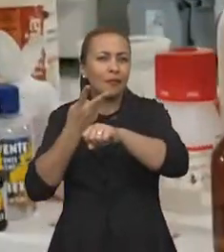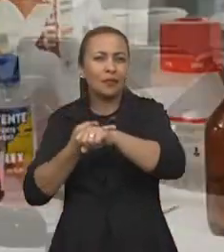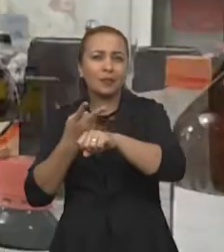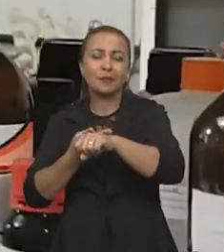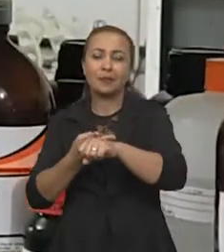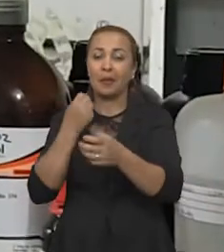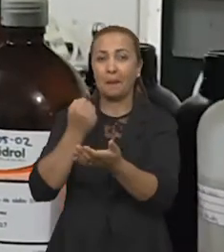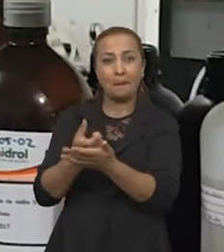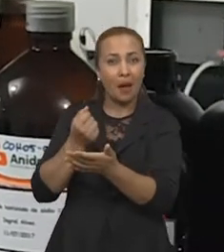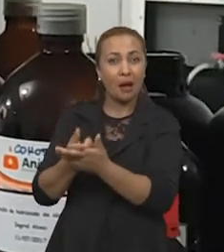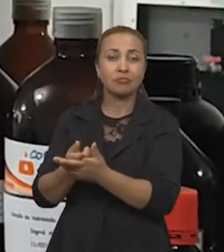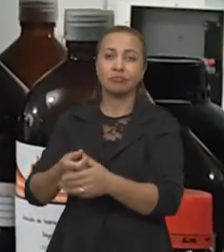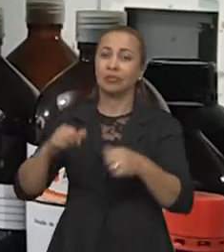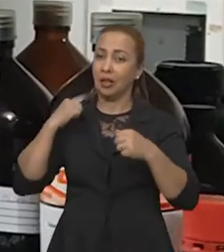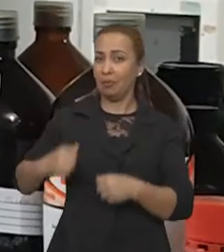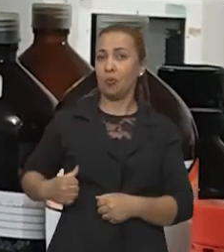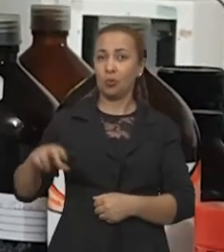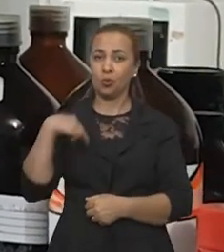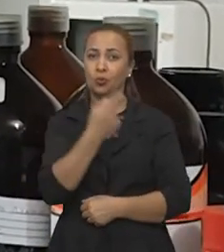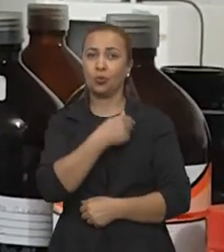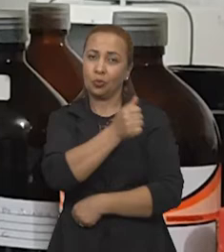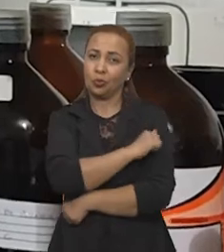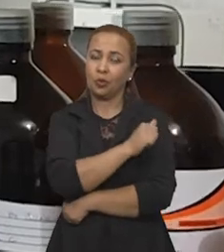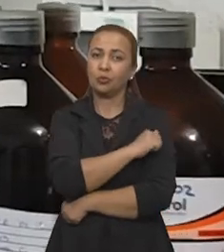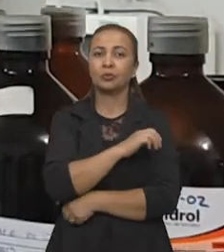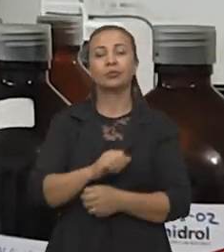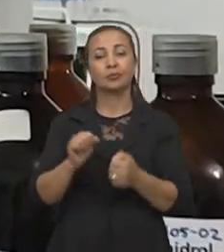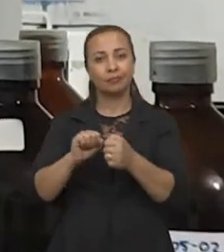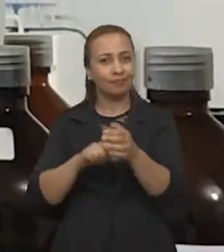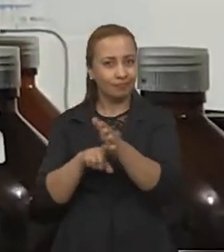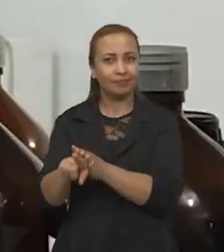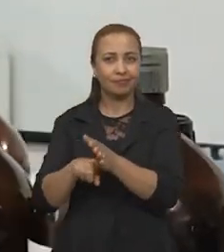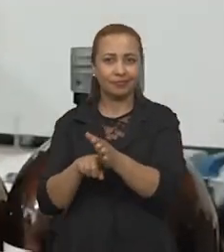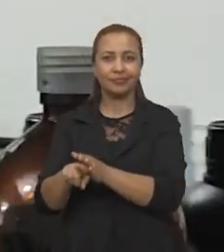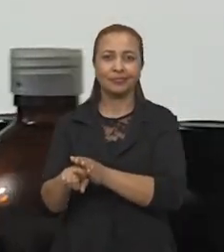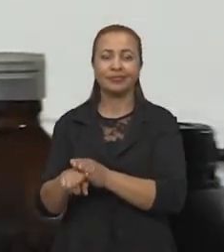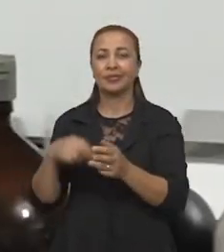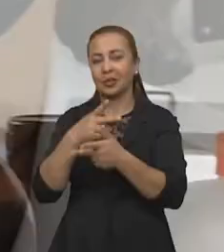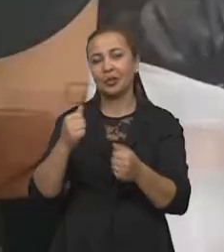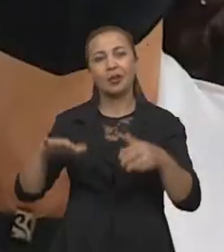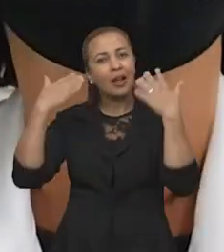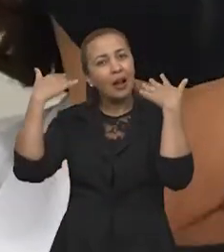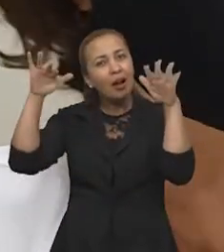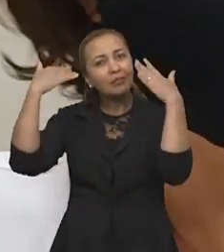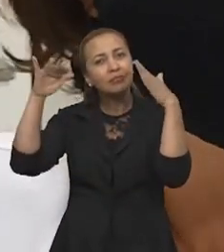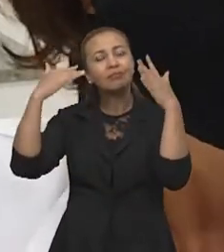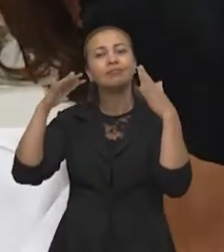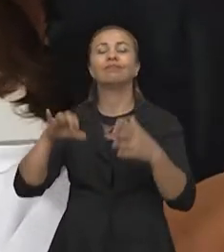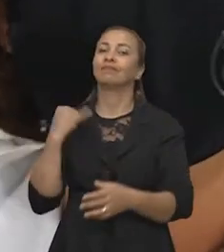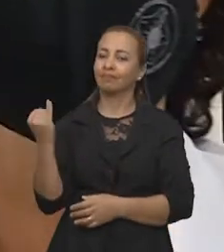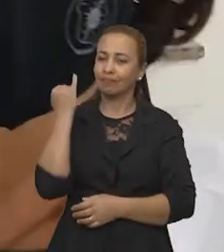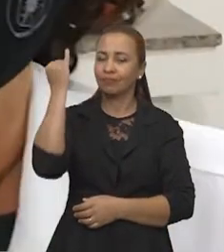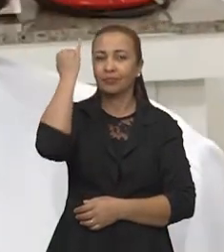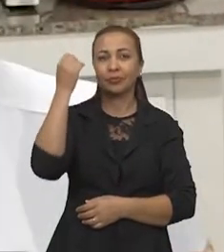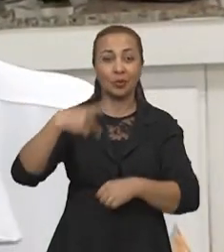vidrarias, o pagamento das bolsas dos nossos alunos. Então, realizar pesquisa é uma coisa muito cara e